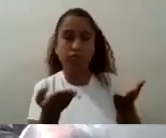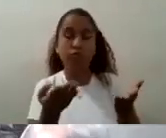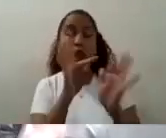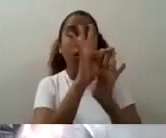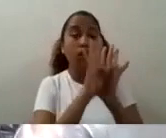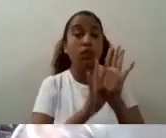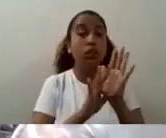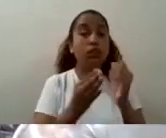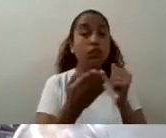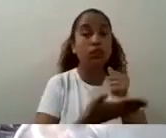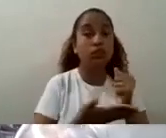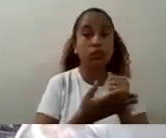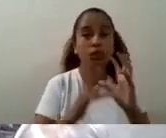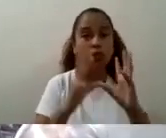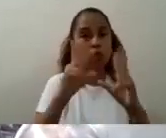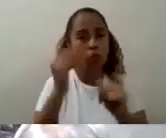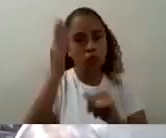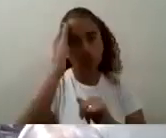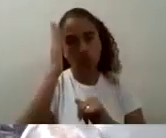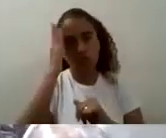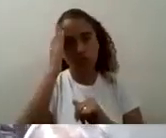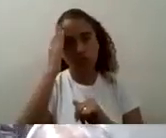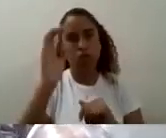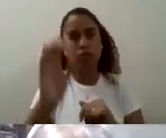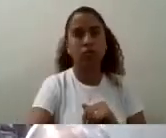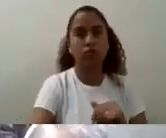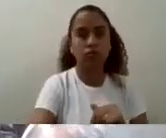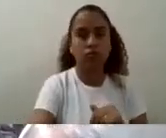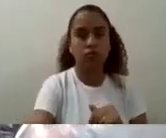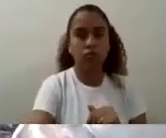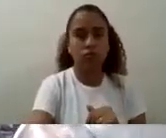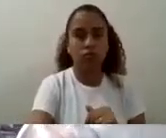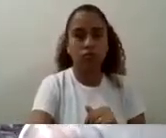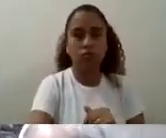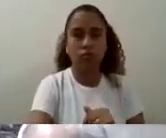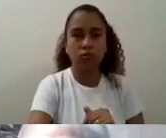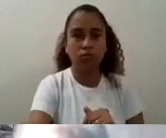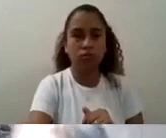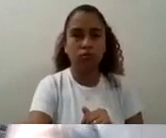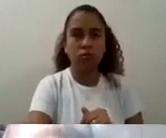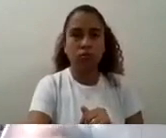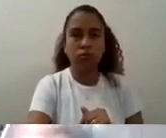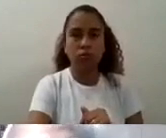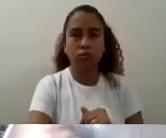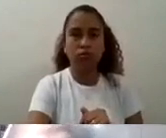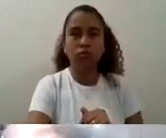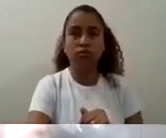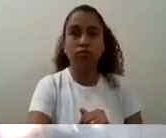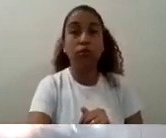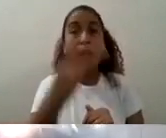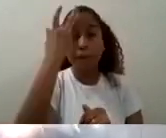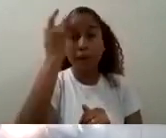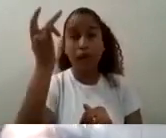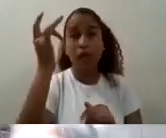como todos e todas já sabem, amanhã o texto base vai sair para a gráfica, diz o Padre Patrick.